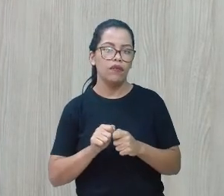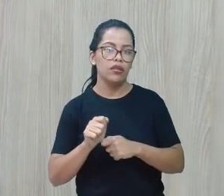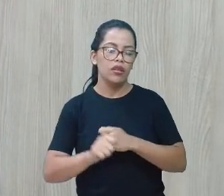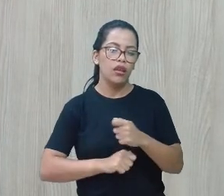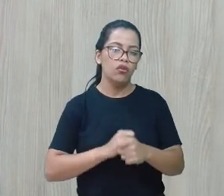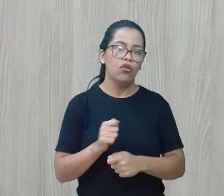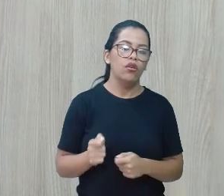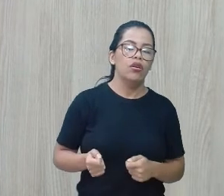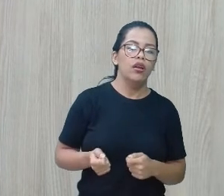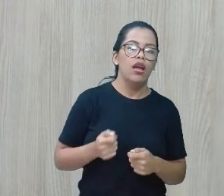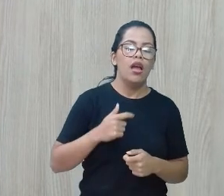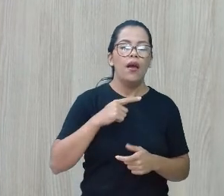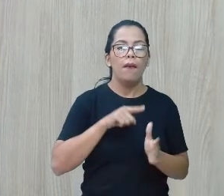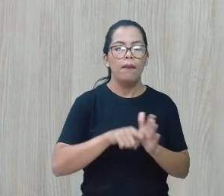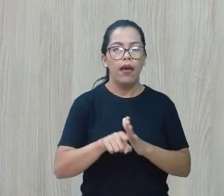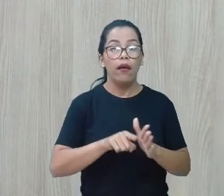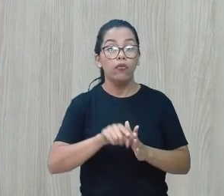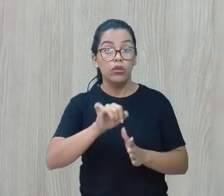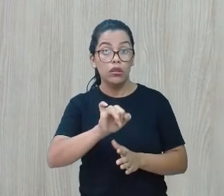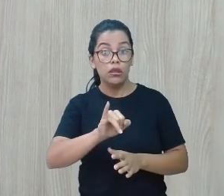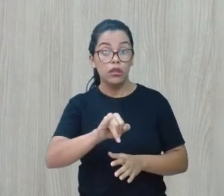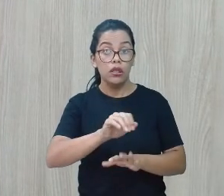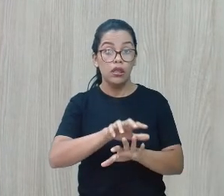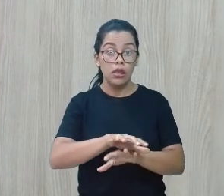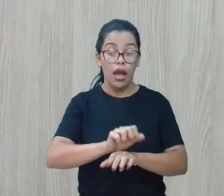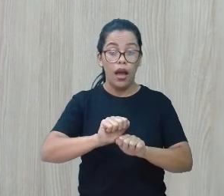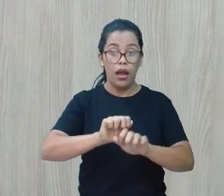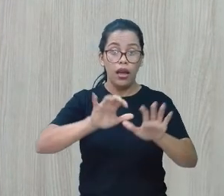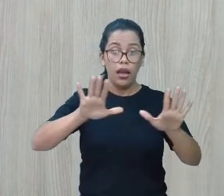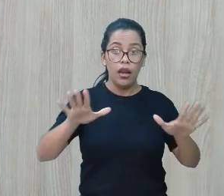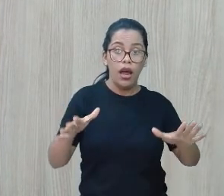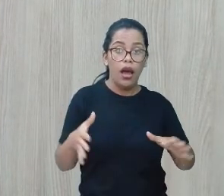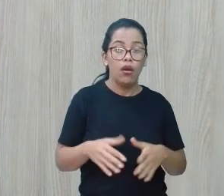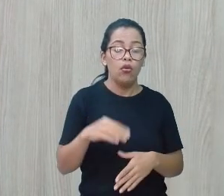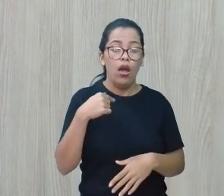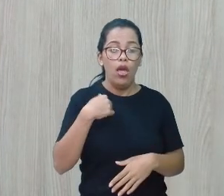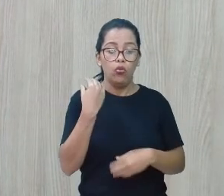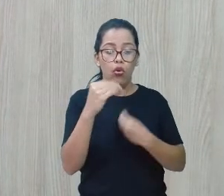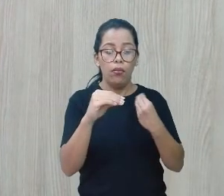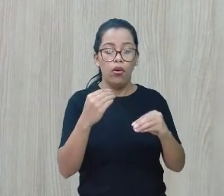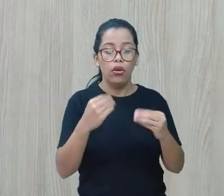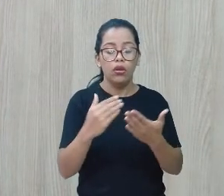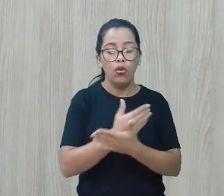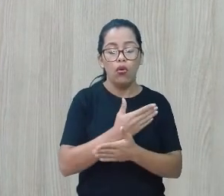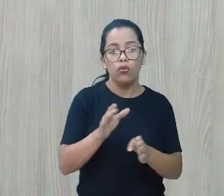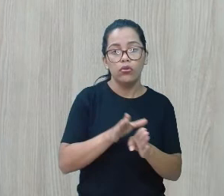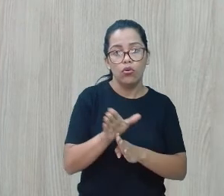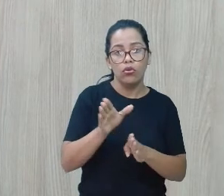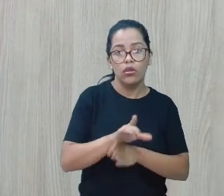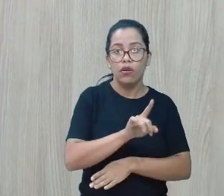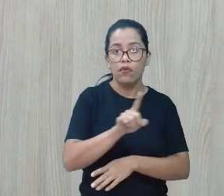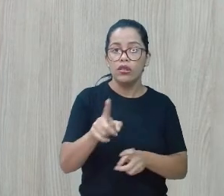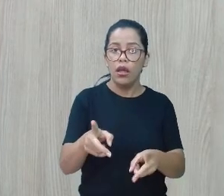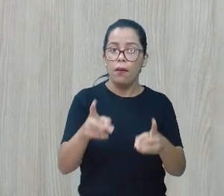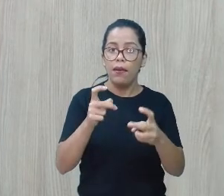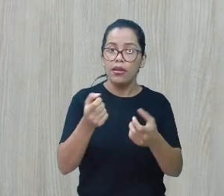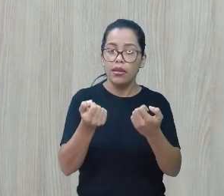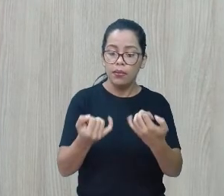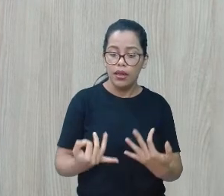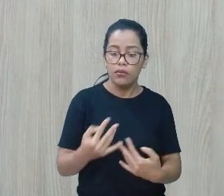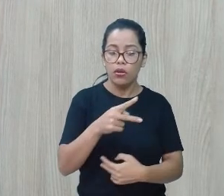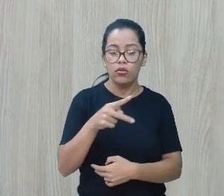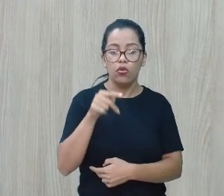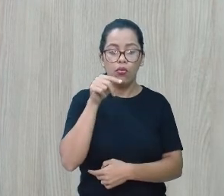ficando claro, né, e eu estou trazendo algumas sugestões, né. Então você percebe que na explicação do professor Pedro, ele está chamando